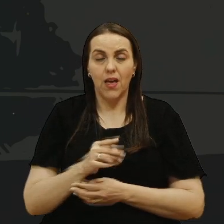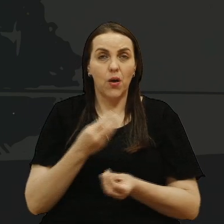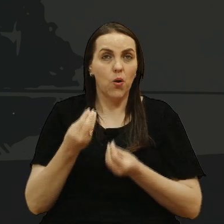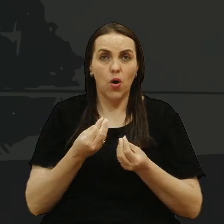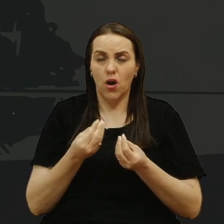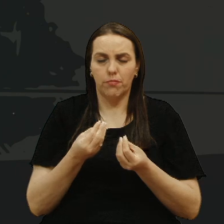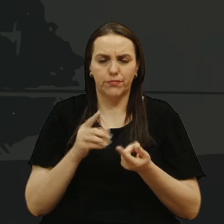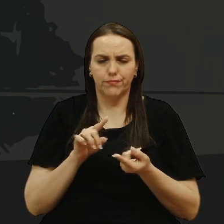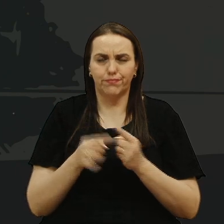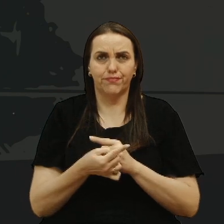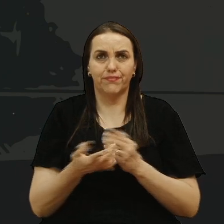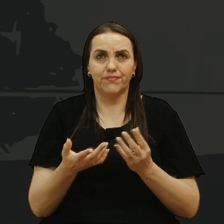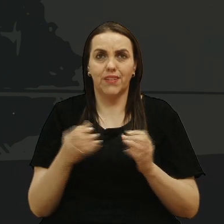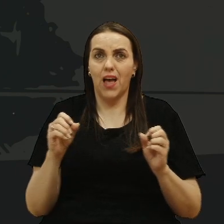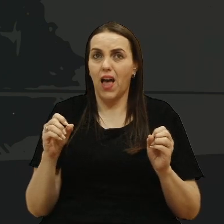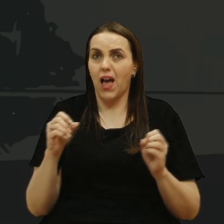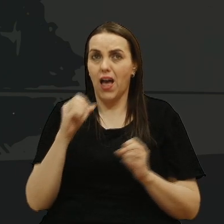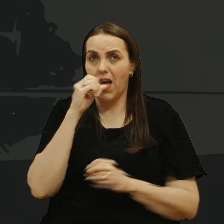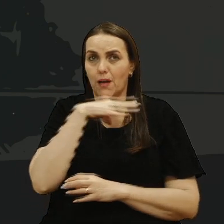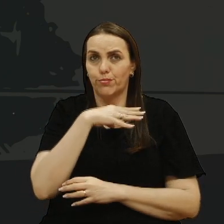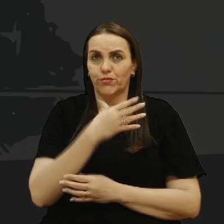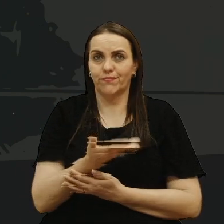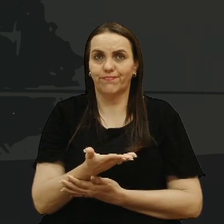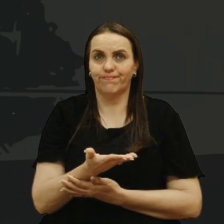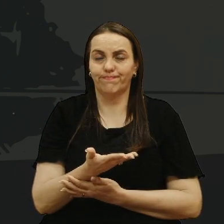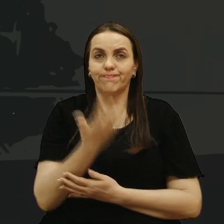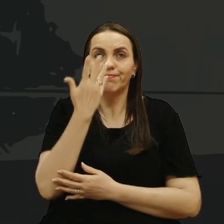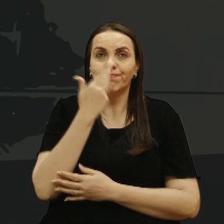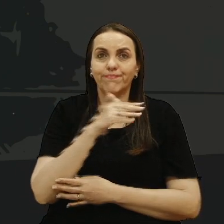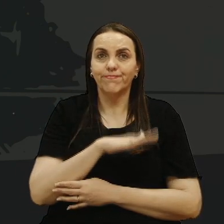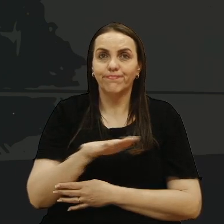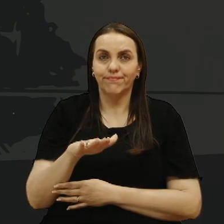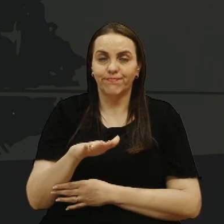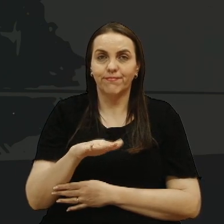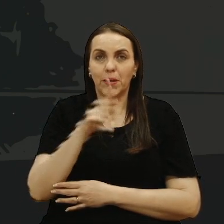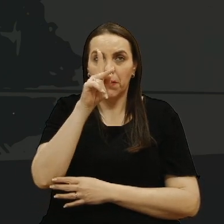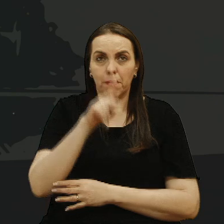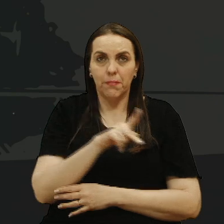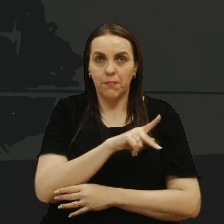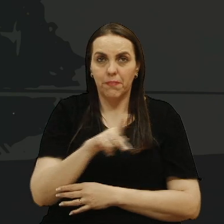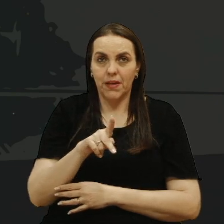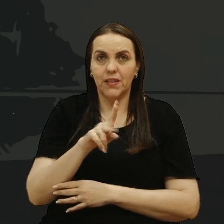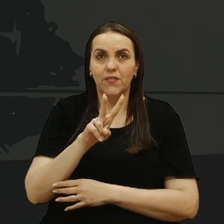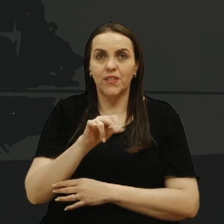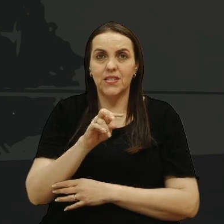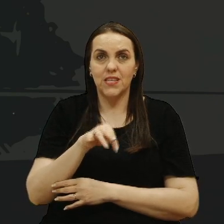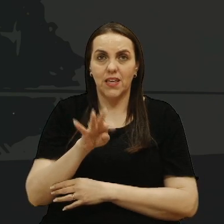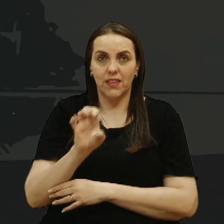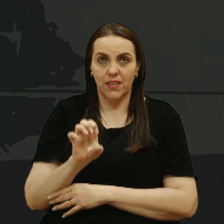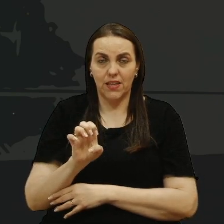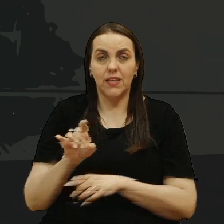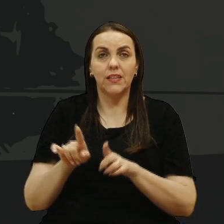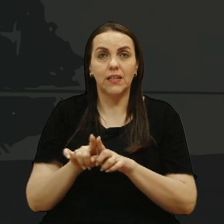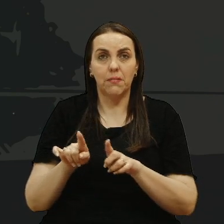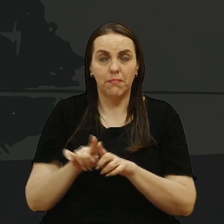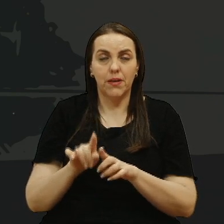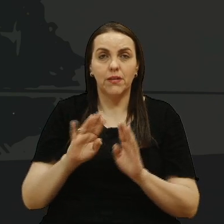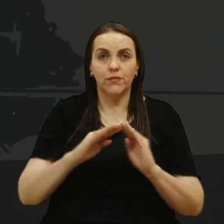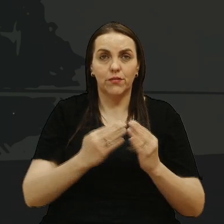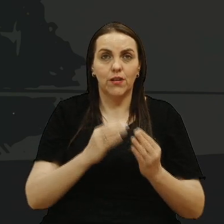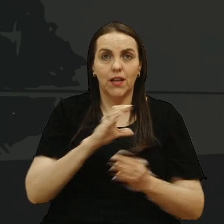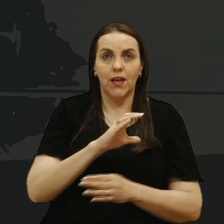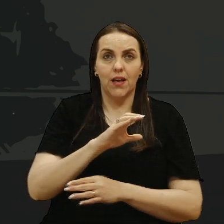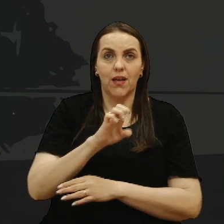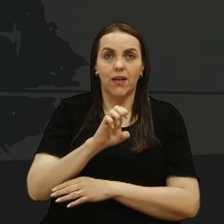contrassenso absoluto. As crianças da escola Padre Vicente Bertoni e da escola Caetano Costa